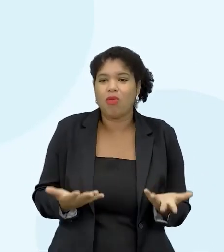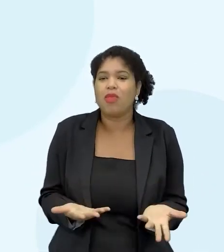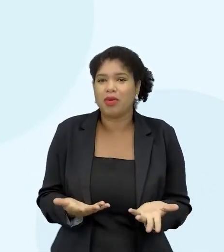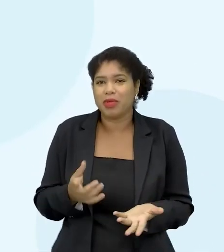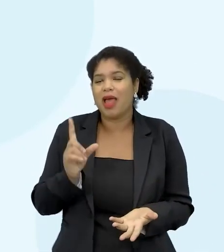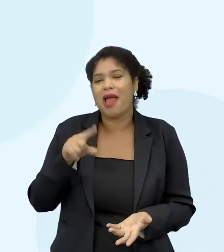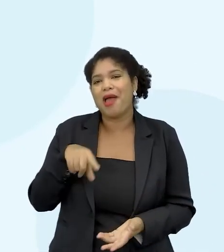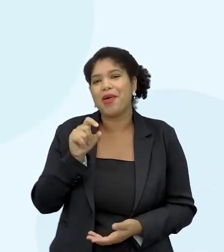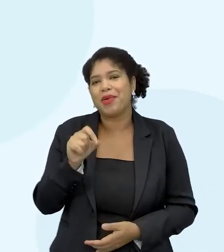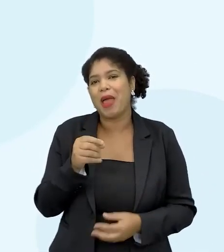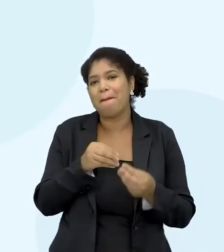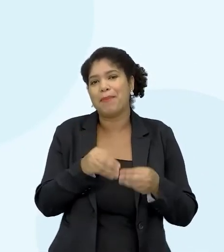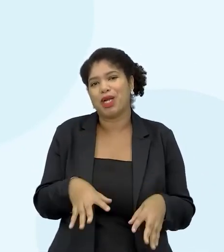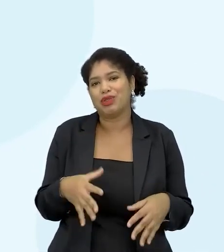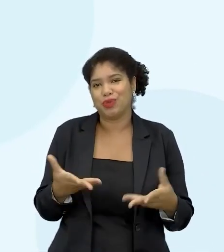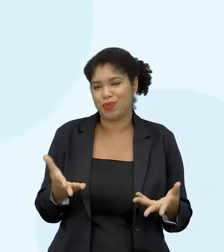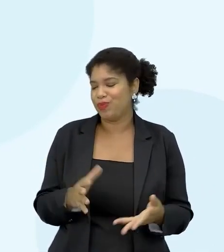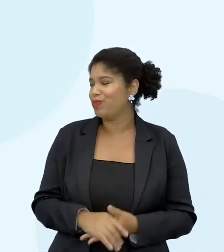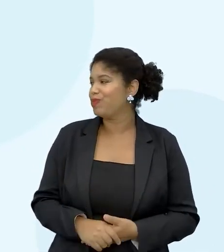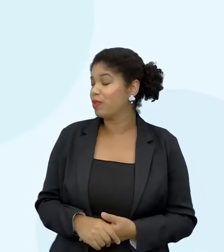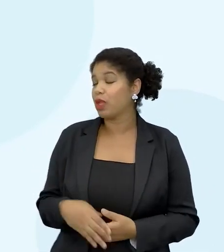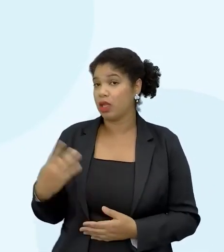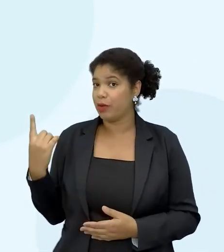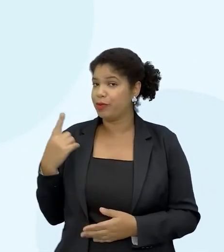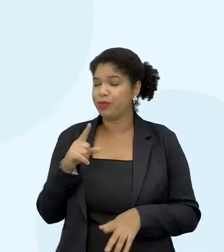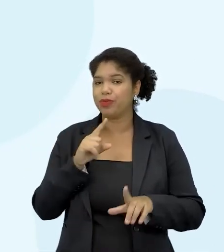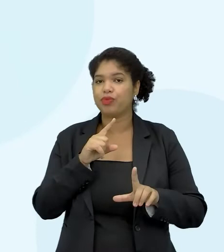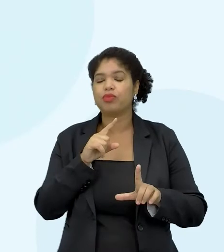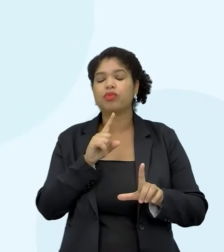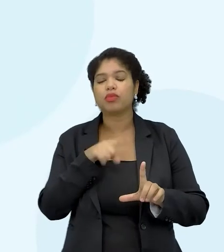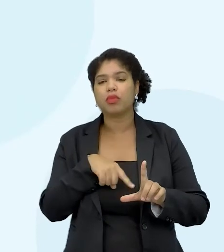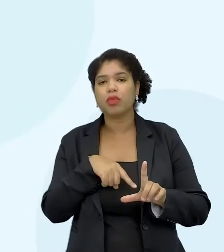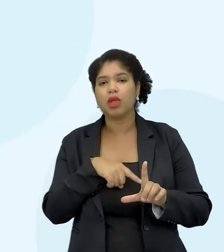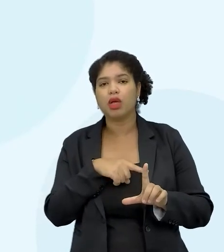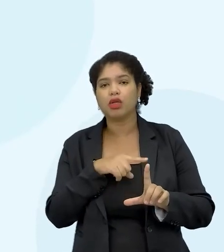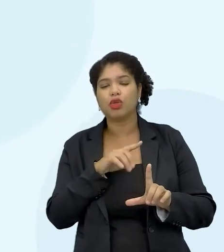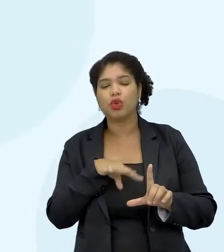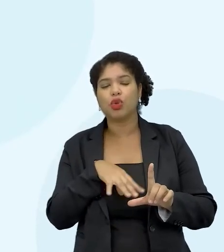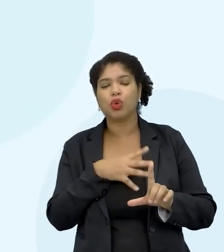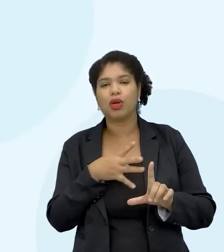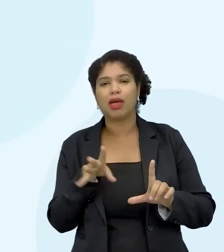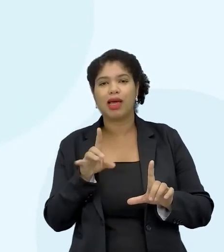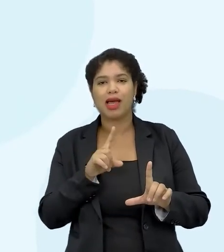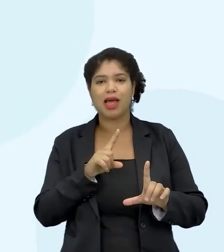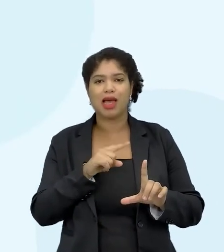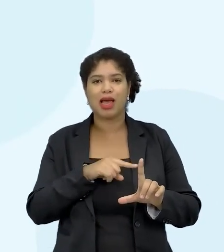neste gráfico ele está dizendo, ó, veja, se você fizer apenas 100 camiseta,